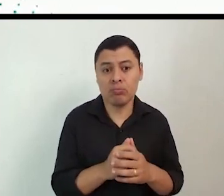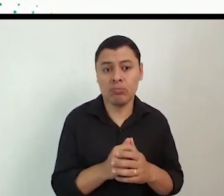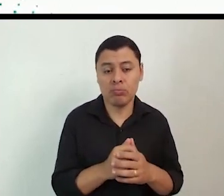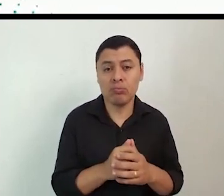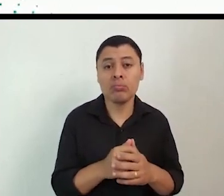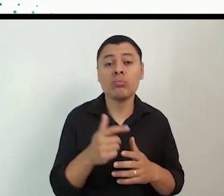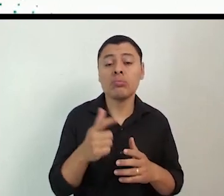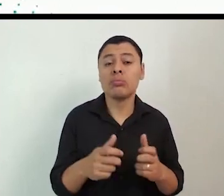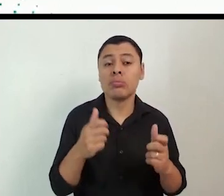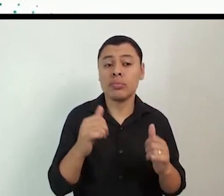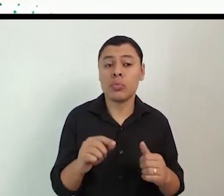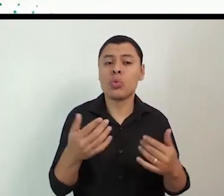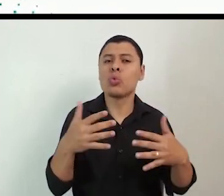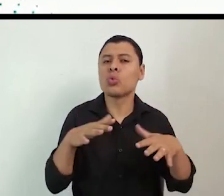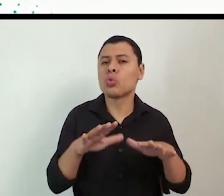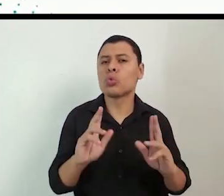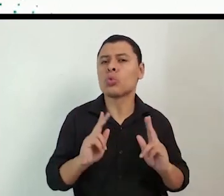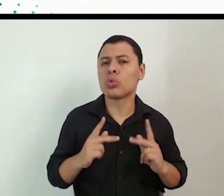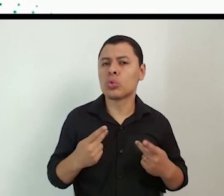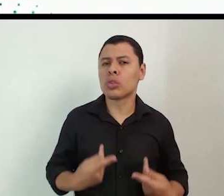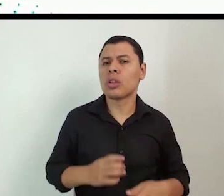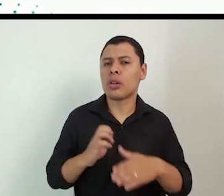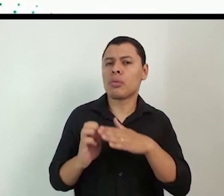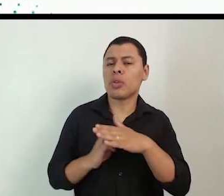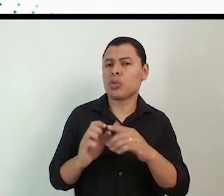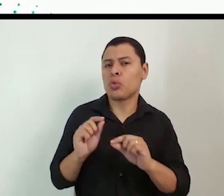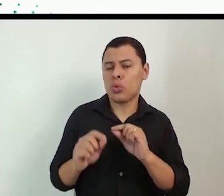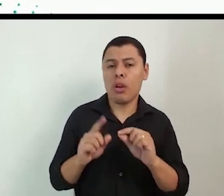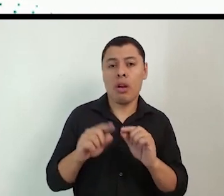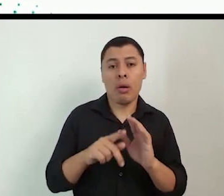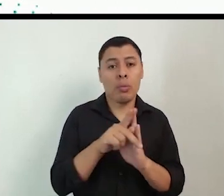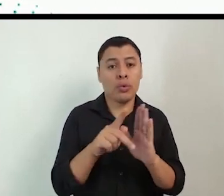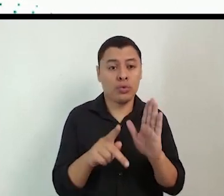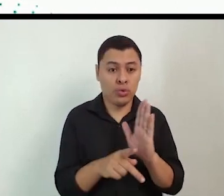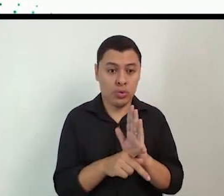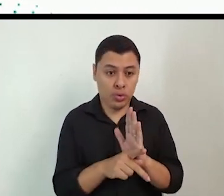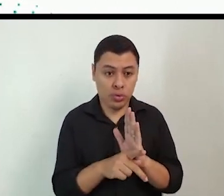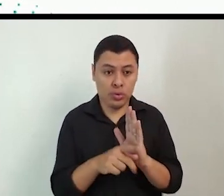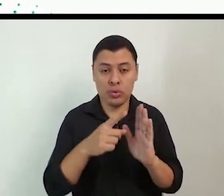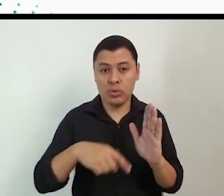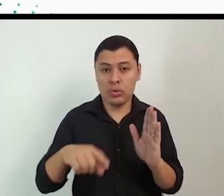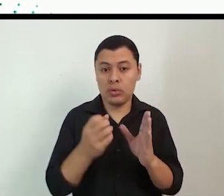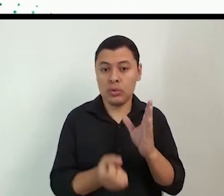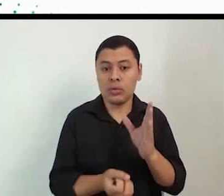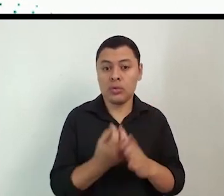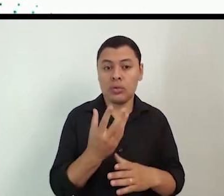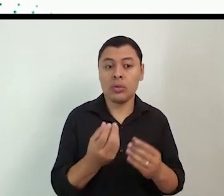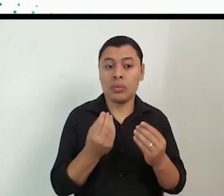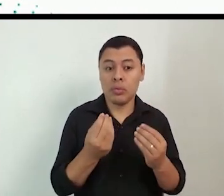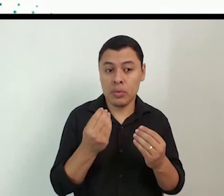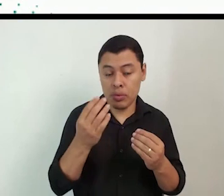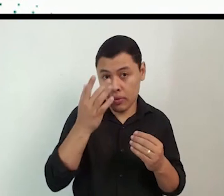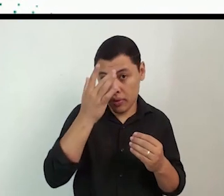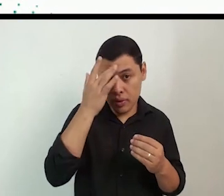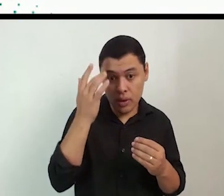inclusão humanizada, a inclusão humanizada é um projeto que a gente criou visando já essa quantidade de pessoas fora do